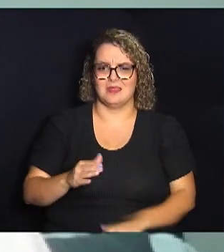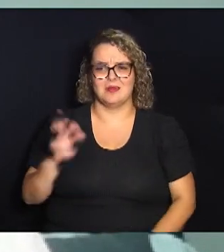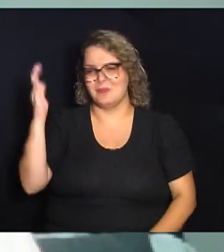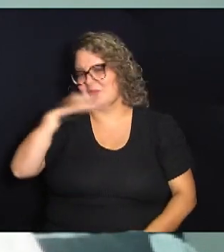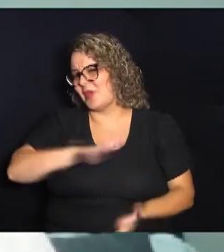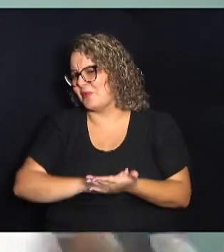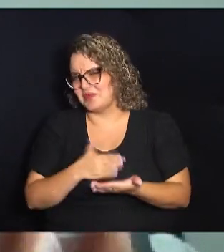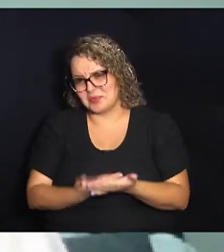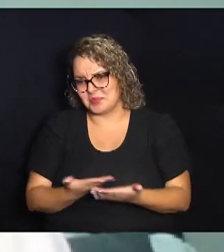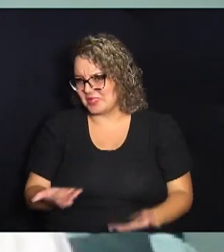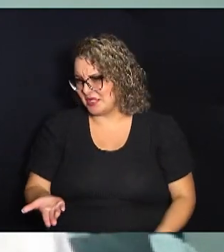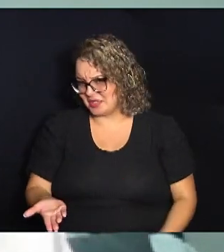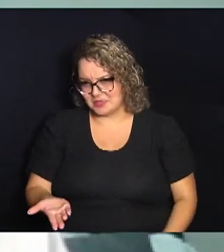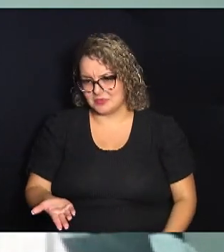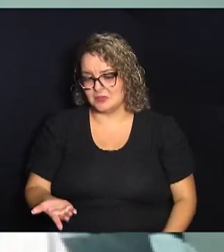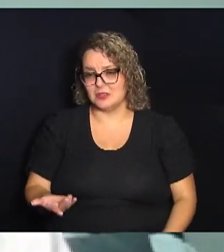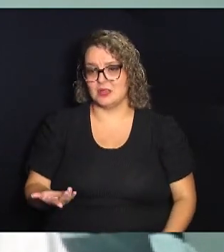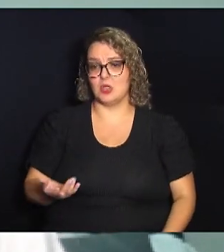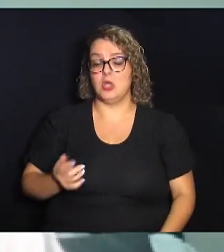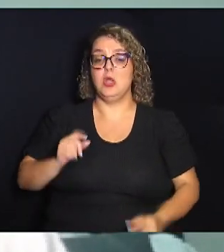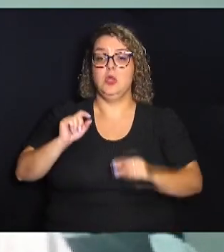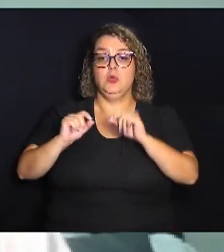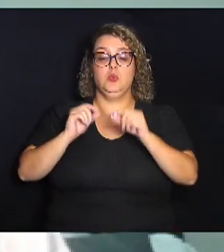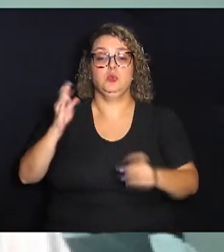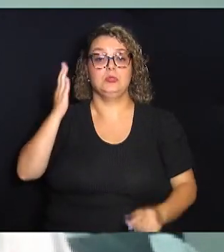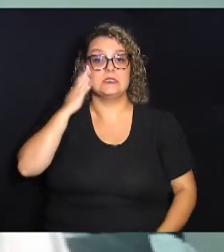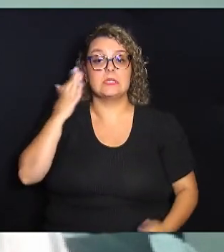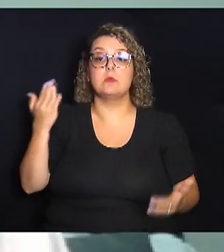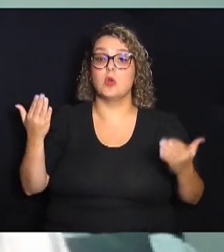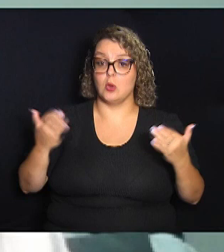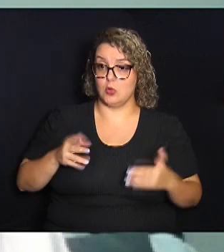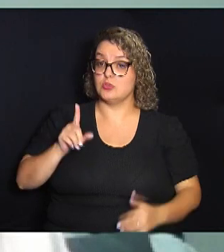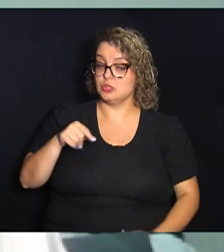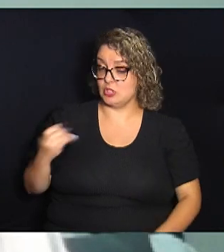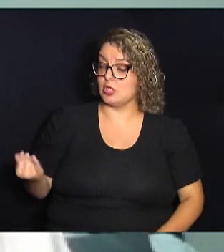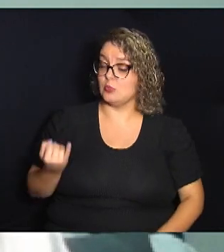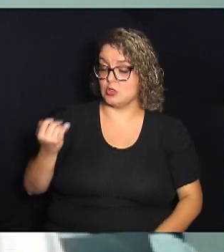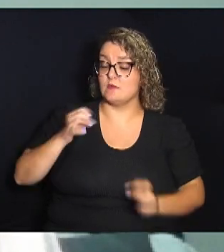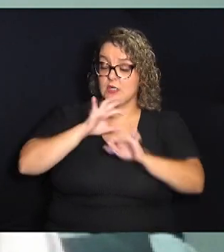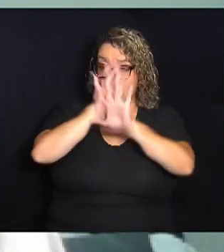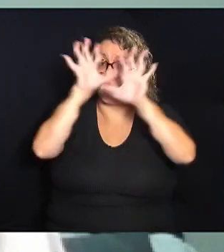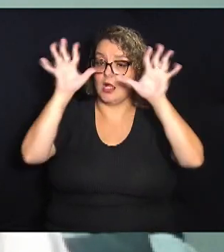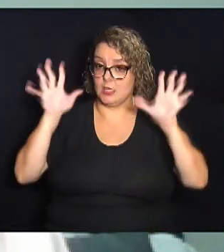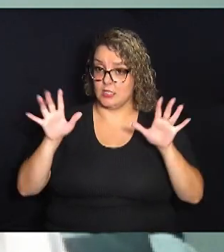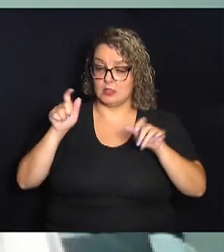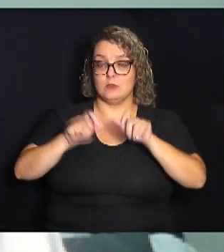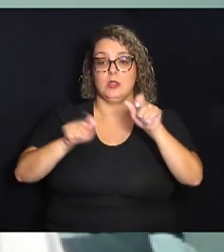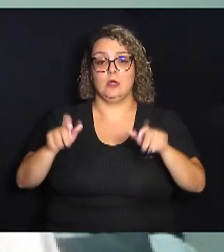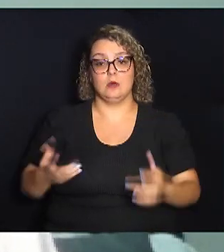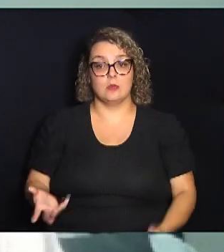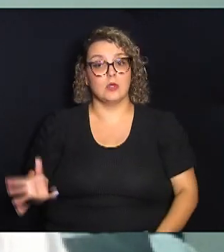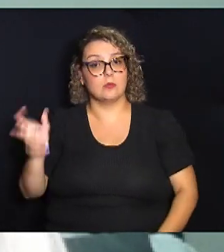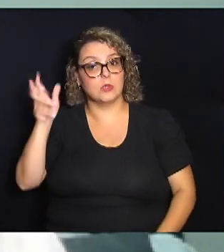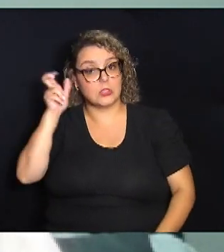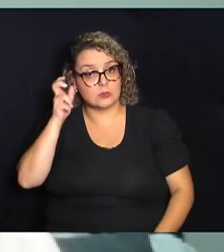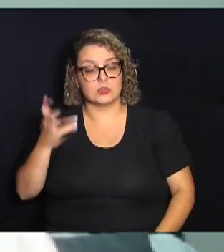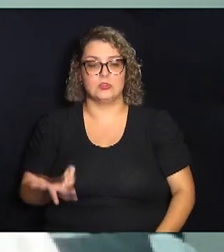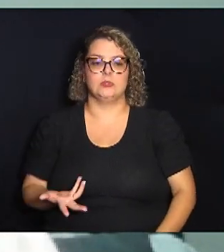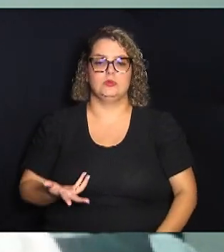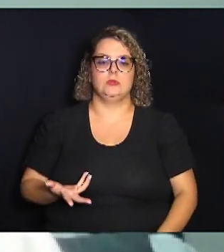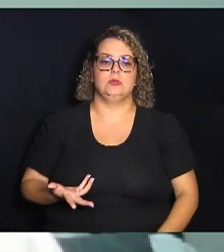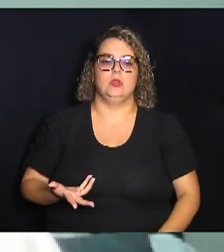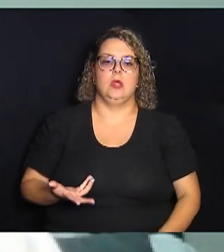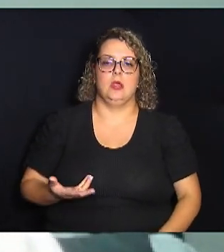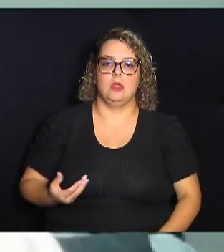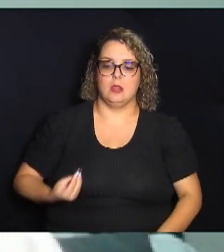interpretados. Então, o que se sabe hoje, é isso que é importante que as pessoas que estão nos ouvindo e que vão